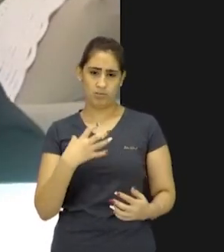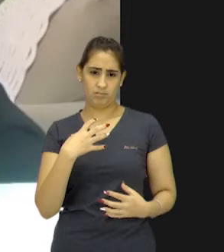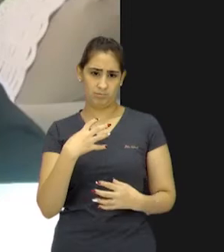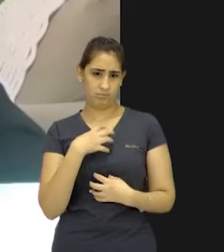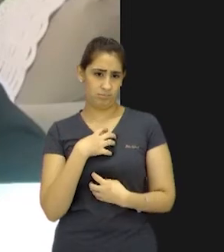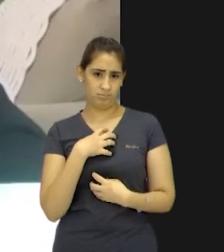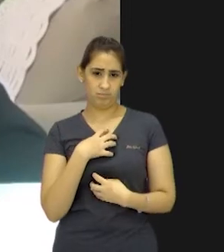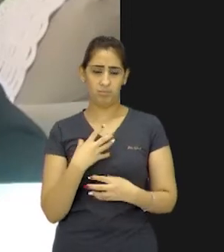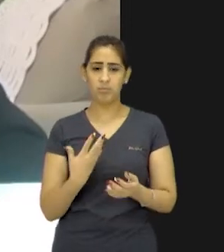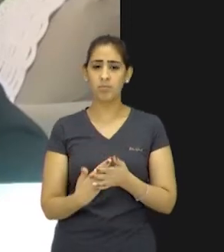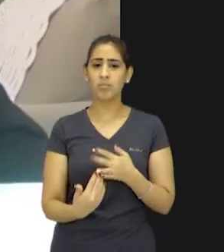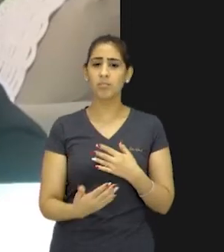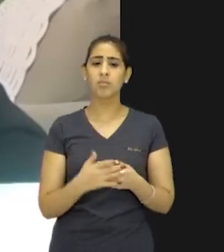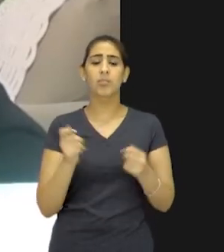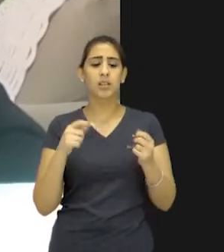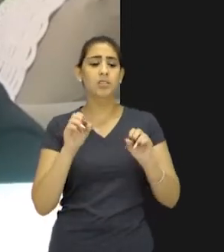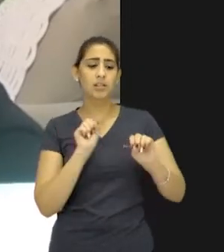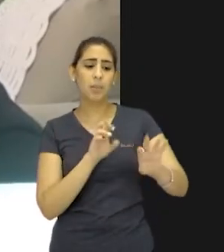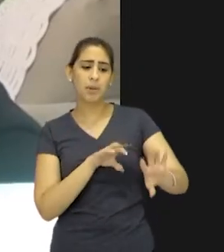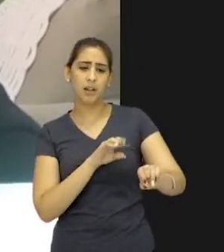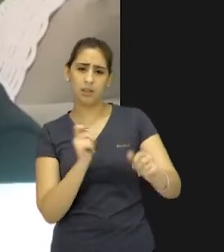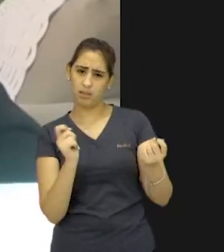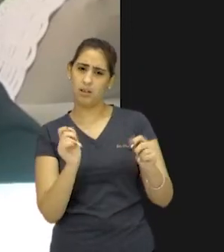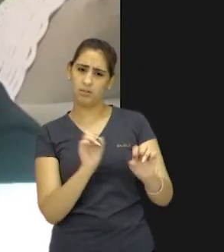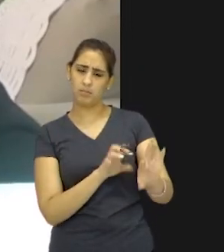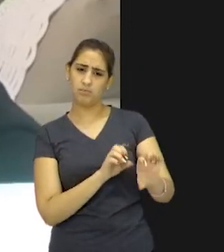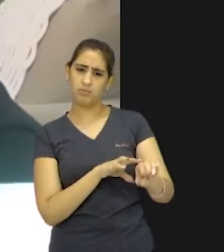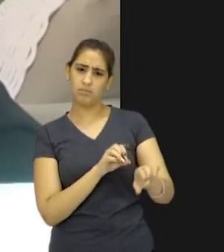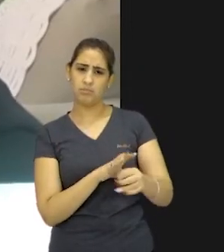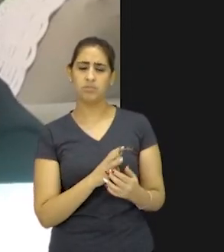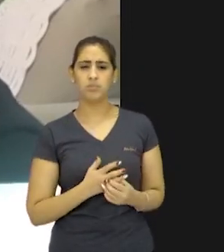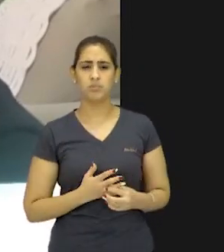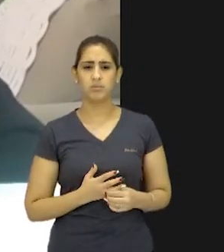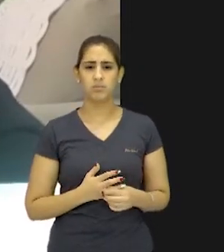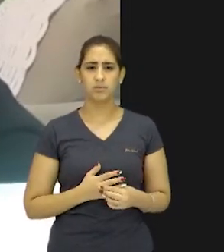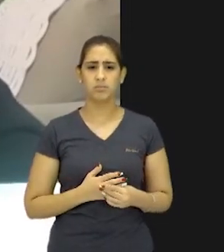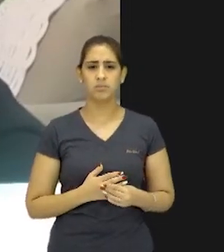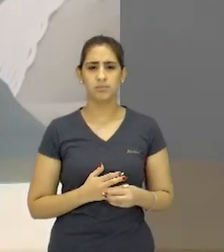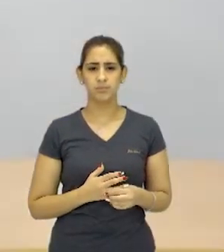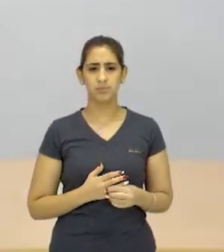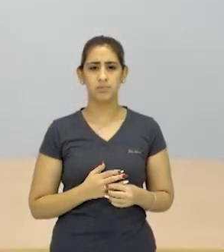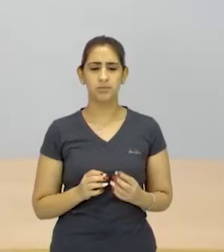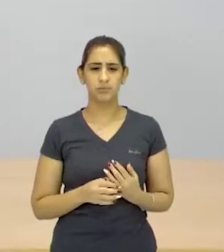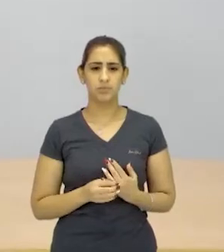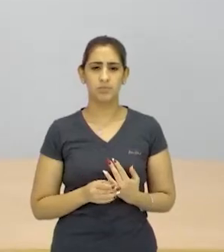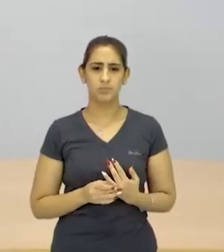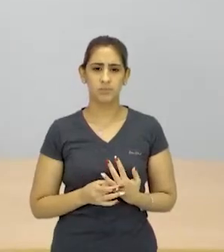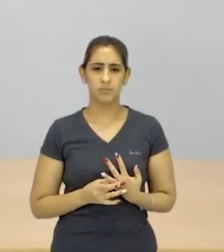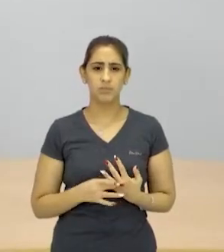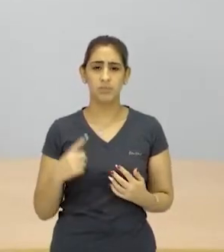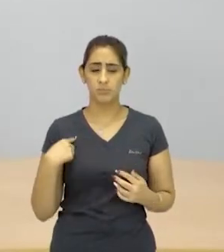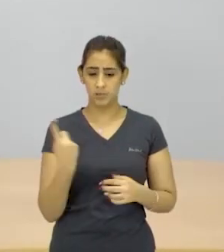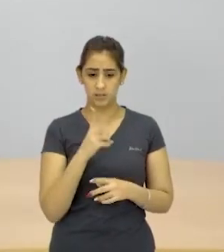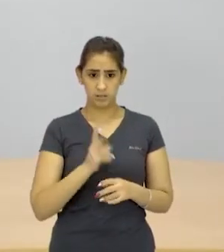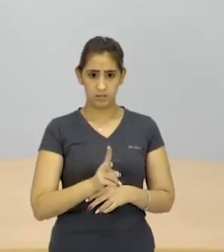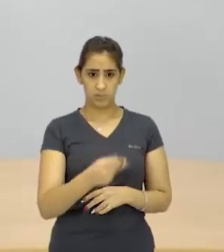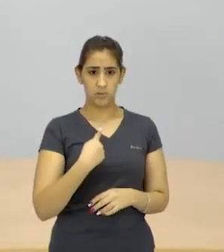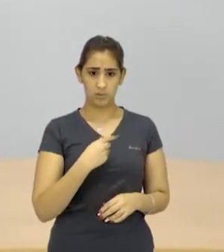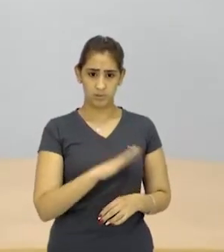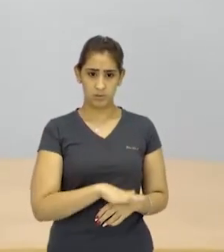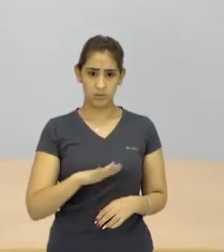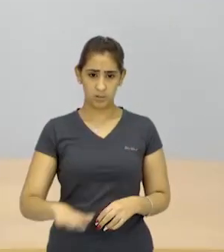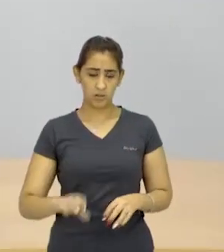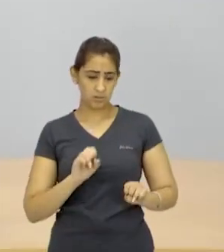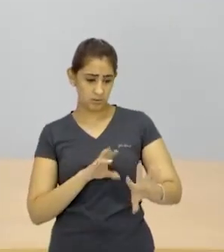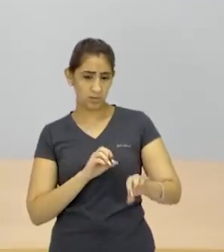é um princípio de ensinar, né? É bacana que já instiga os nossos alunos, né, a